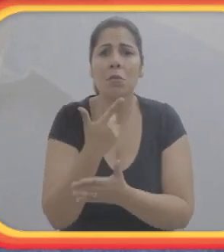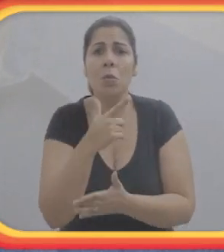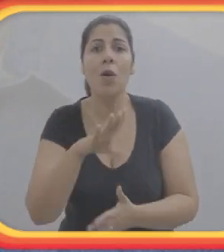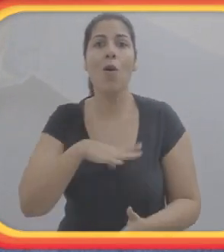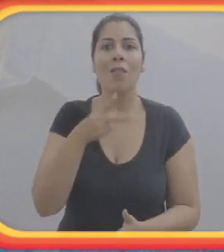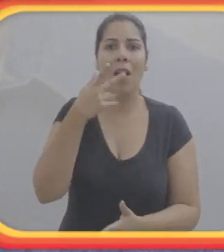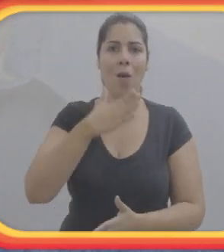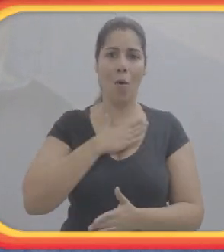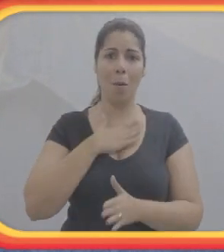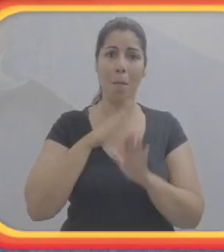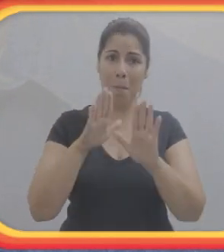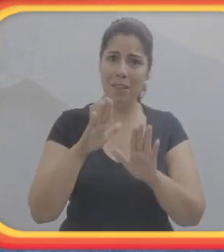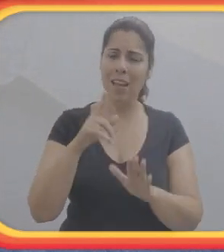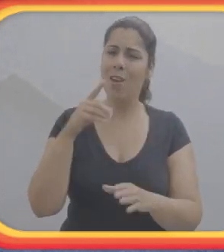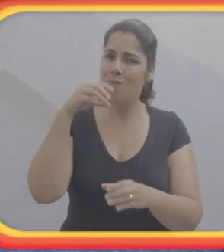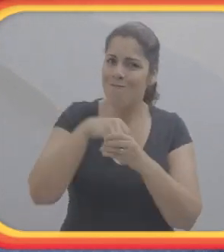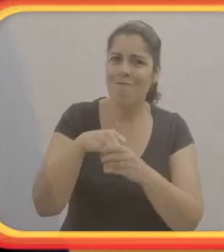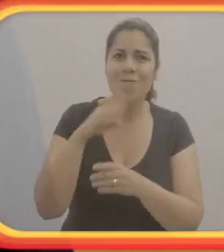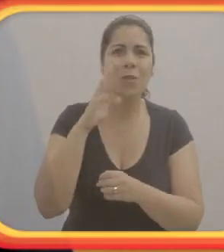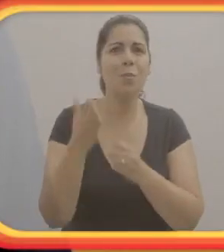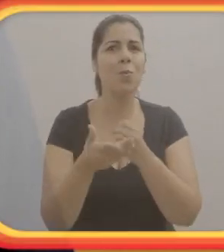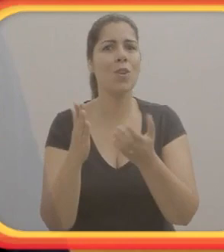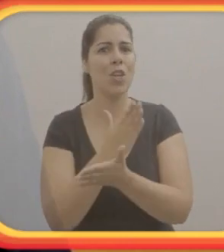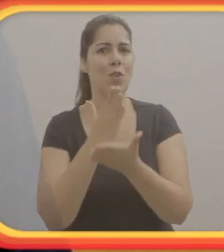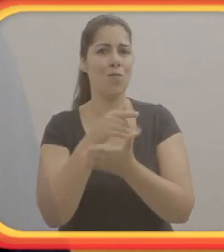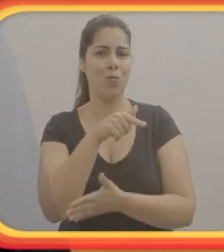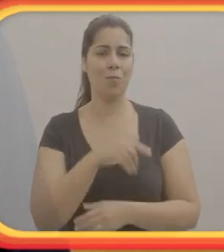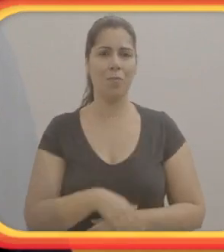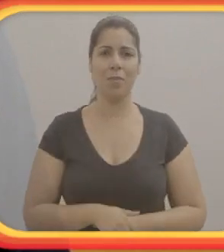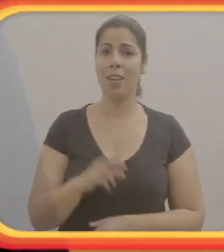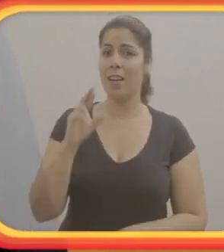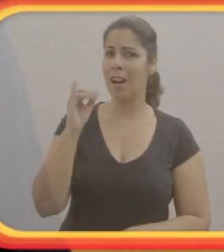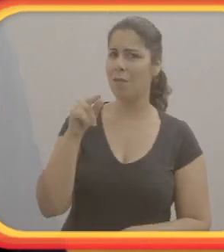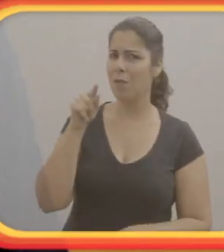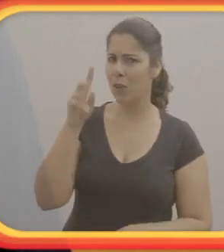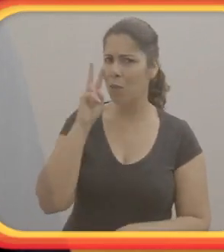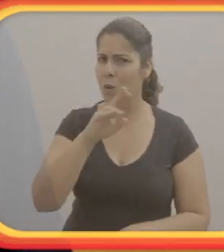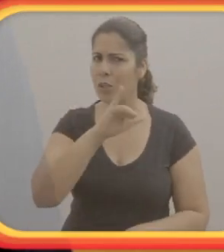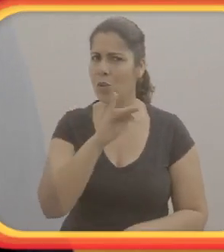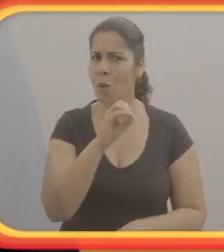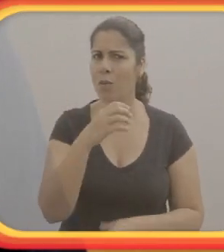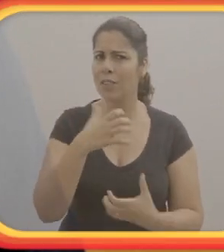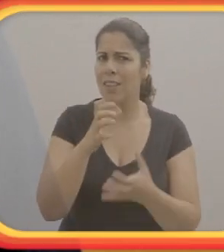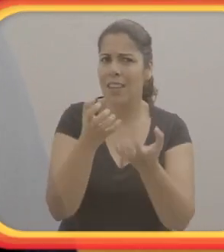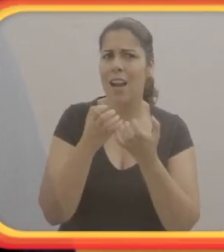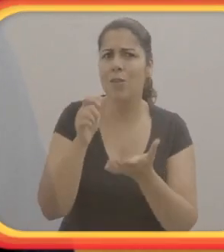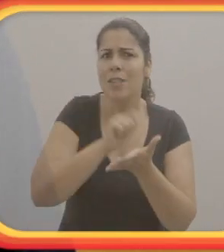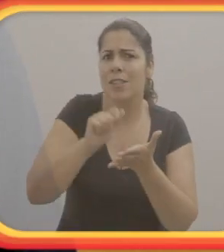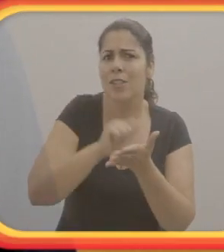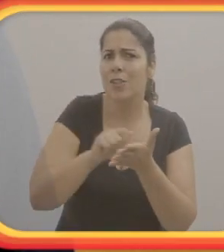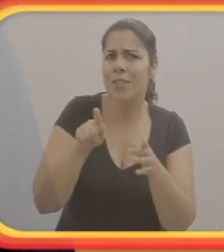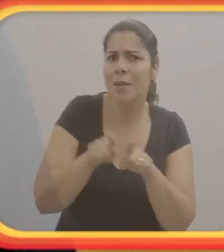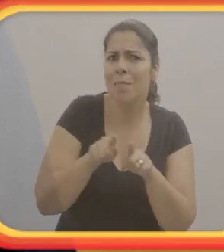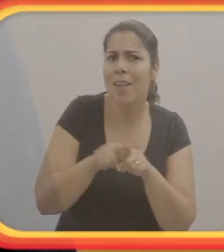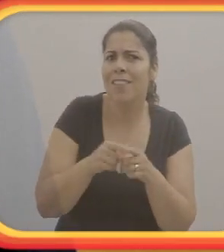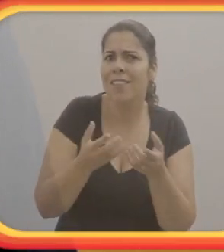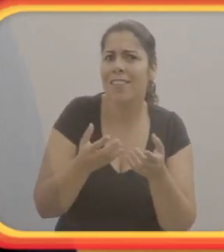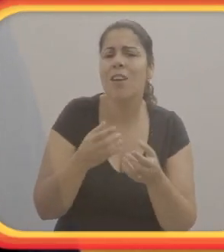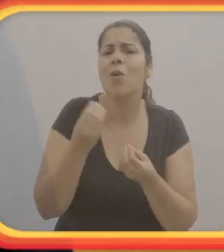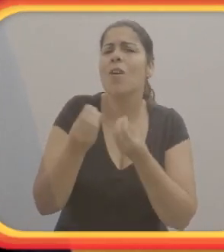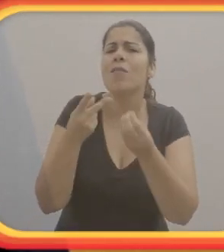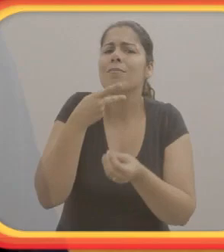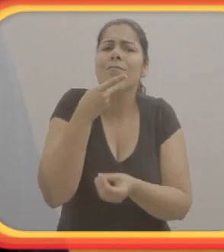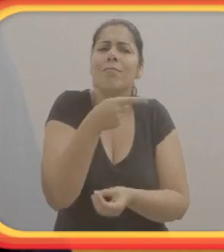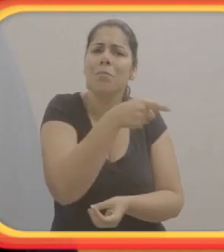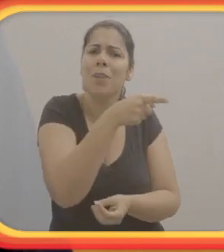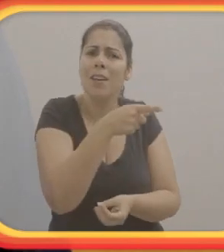comigo, mas é um ponto fundamental do livro. O Rafa, você viu aqui que o João está querendo ser escritor também. O que